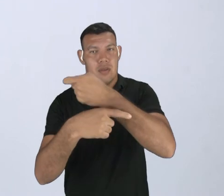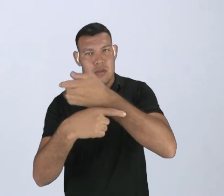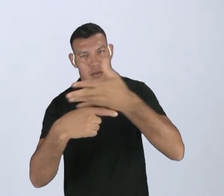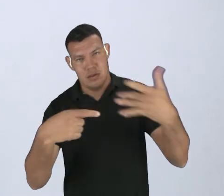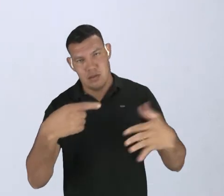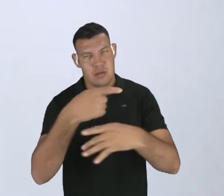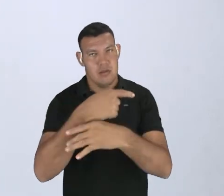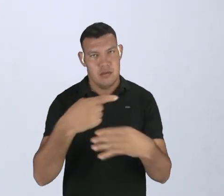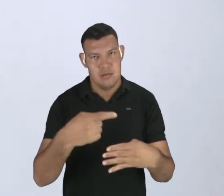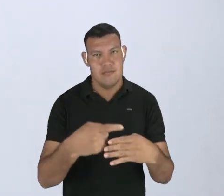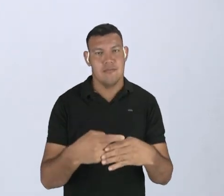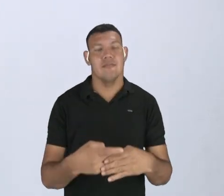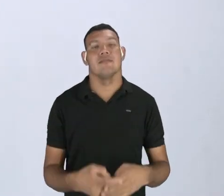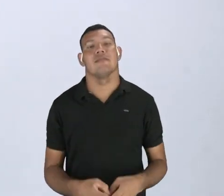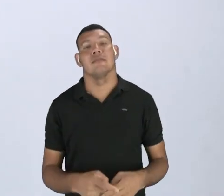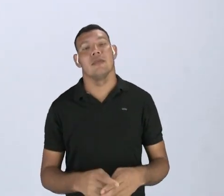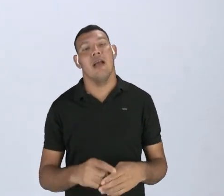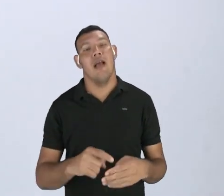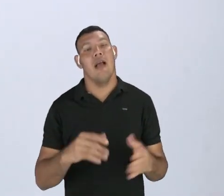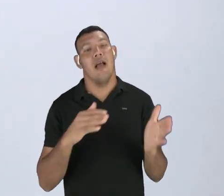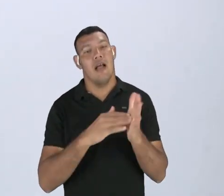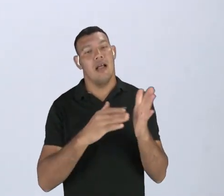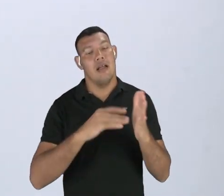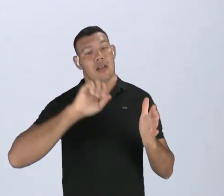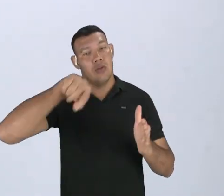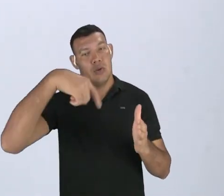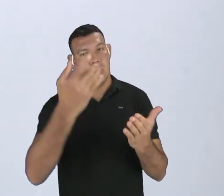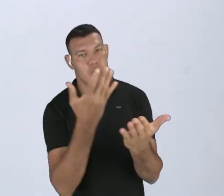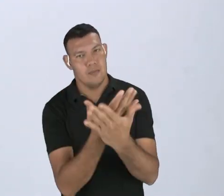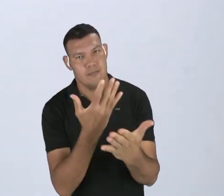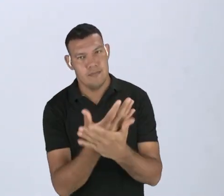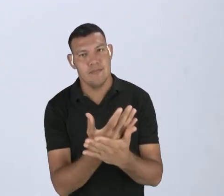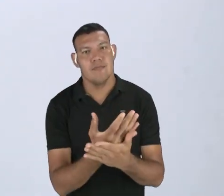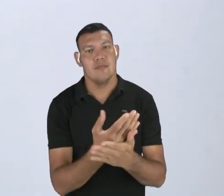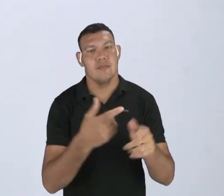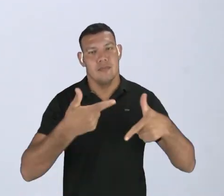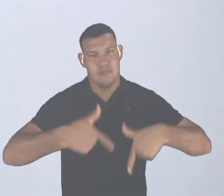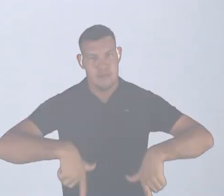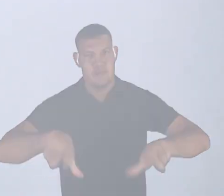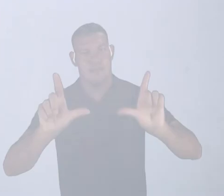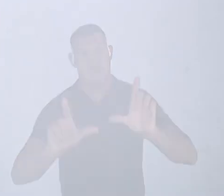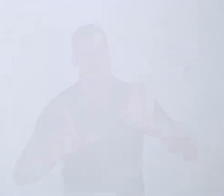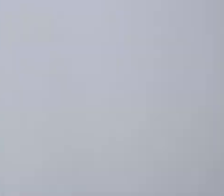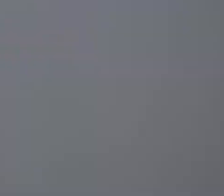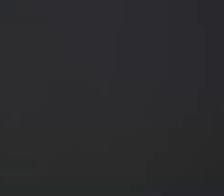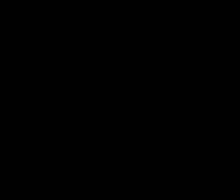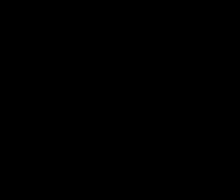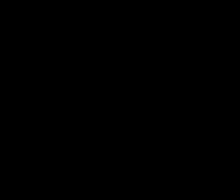aula. E não deixem de rever essa aula na plataforma Eduque da Secretaria de Educação. Até mais.